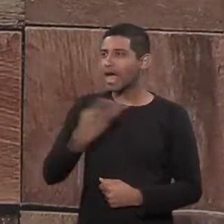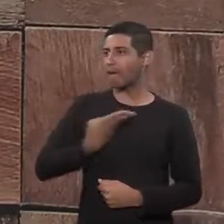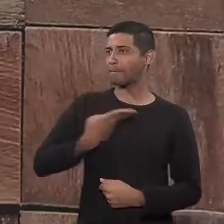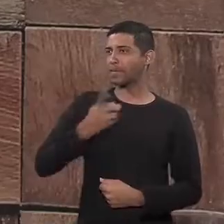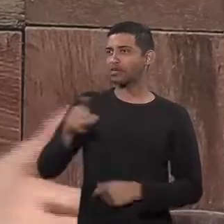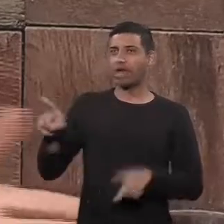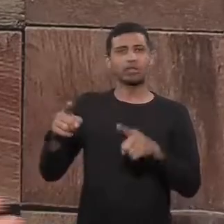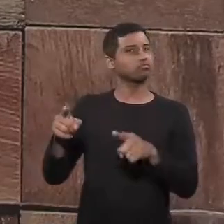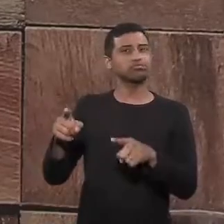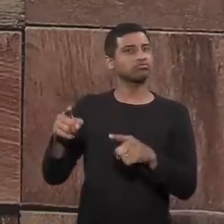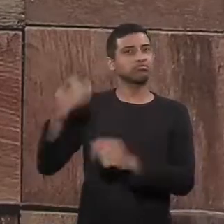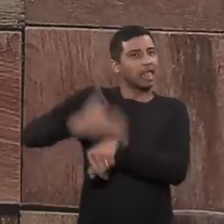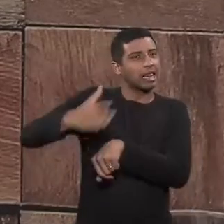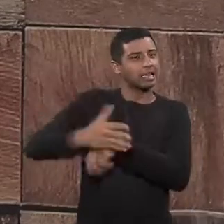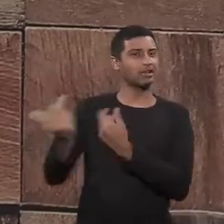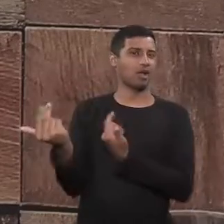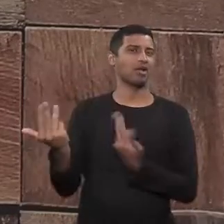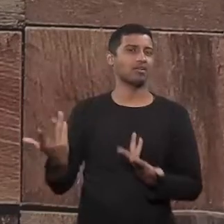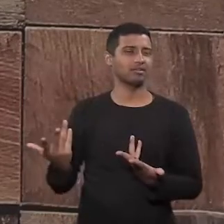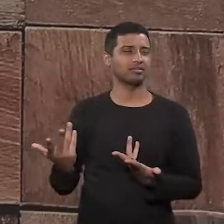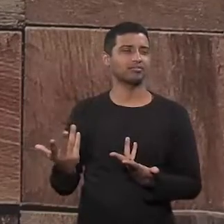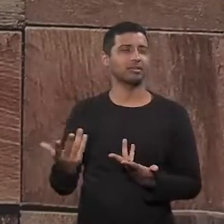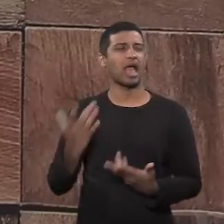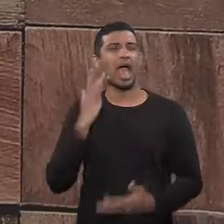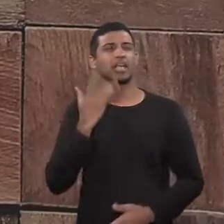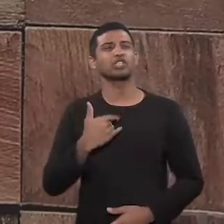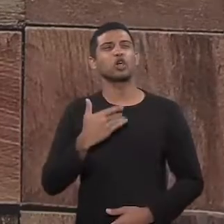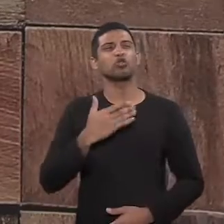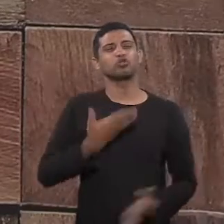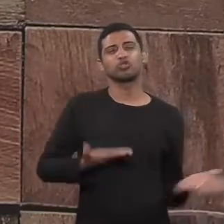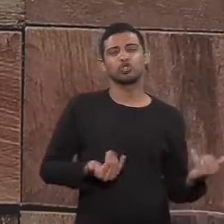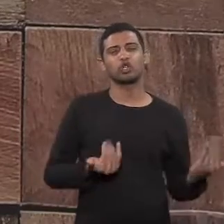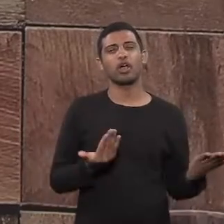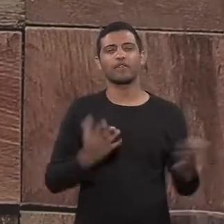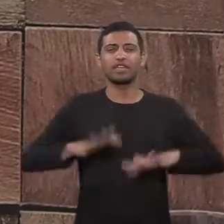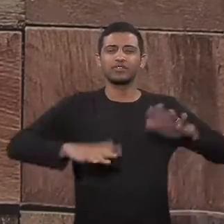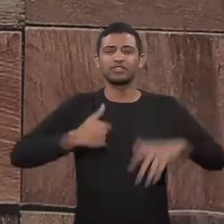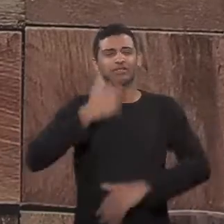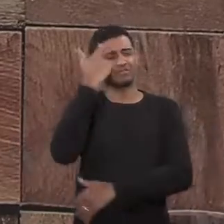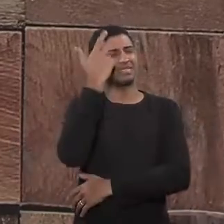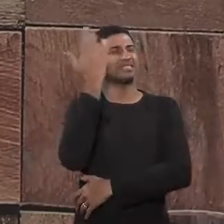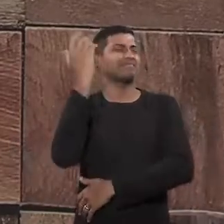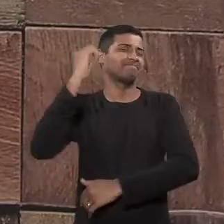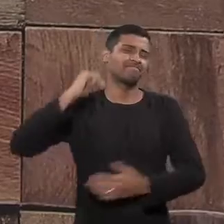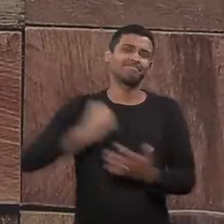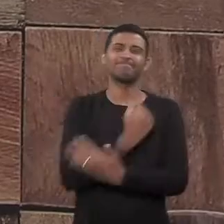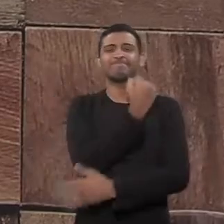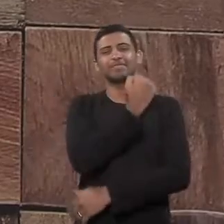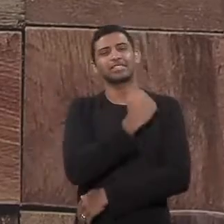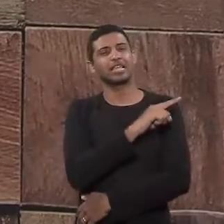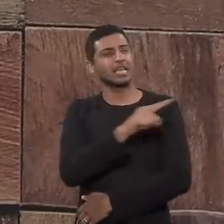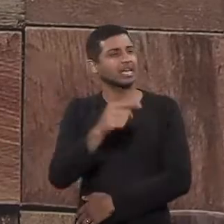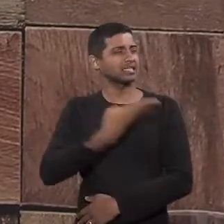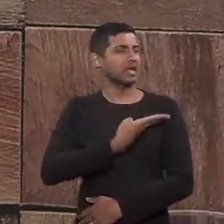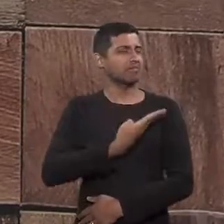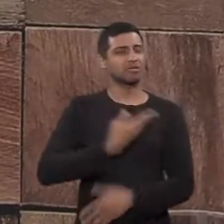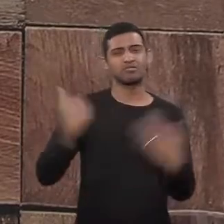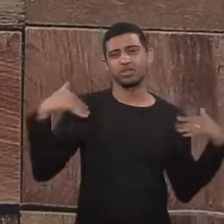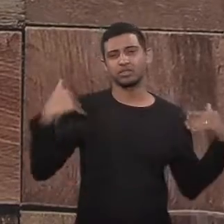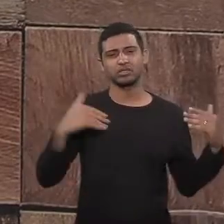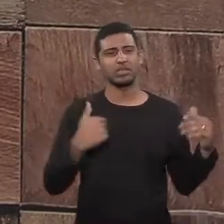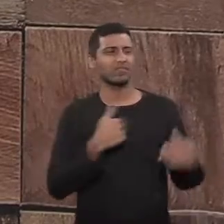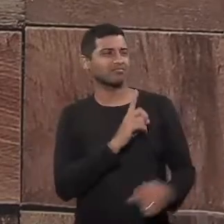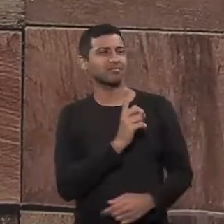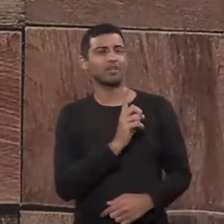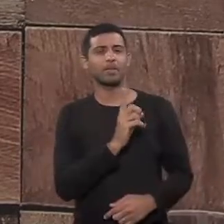colega músico porque está sempre ensaiando. Então, assim, talvez na adolescência eu tenha tido uns momentos assim, poxa, meus